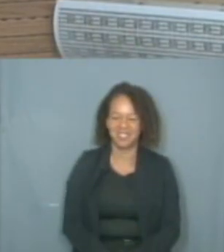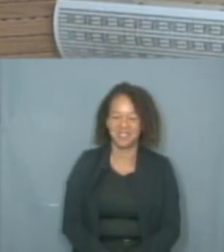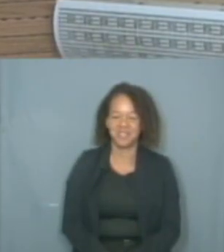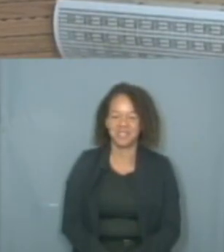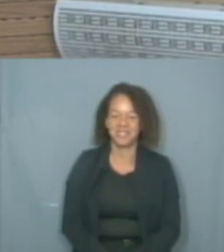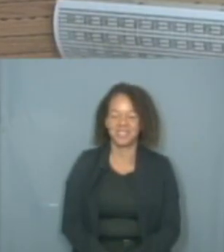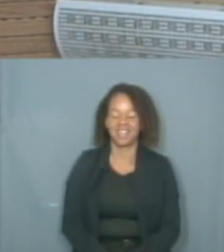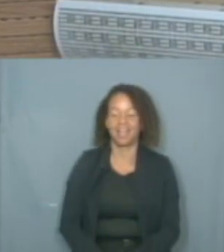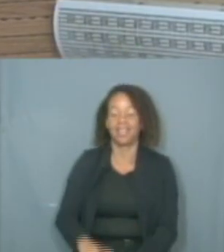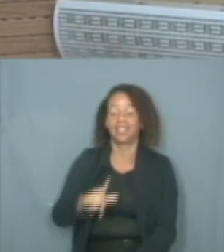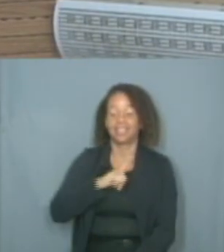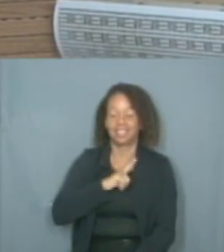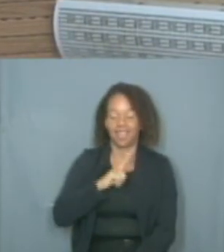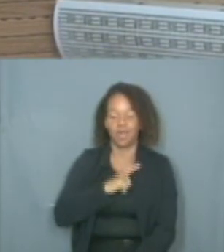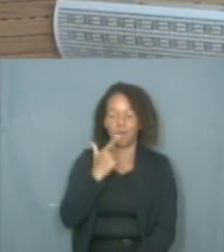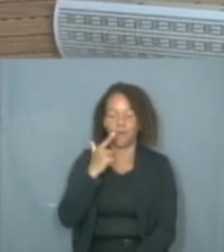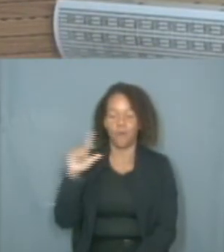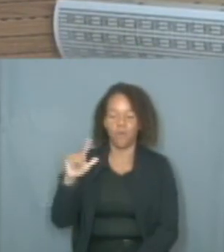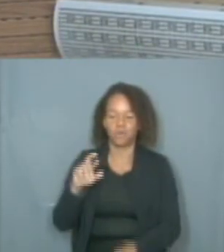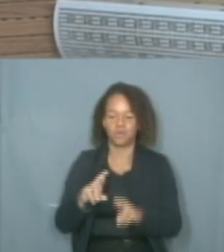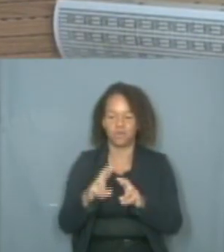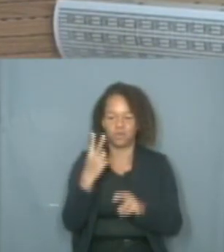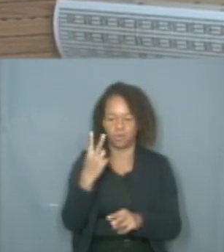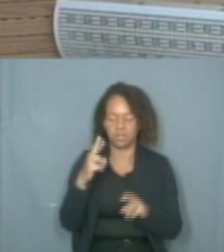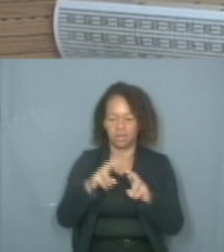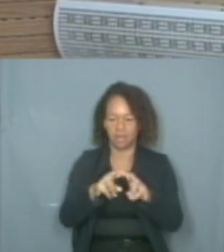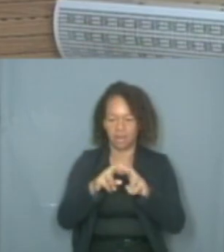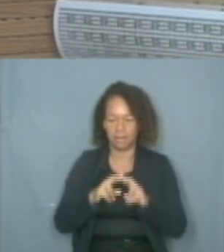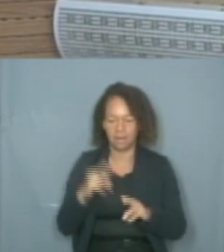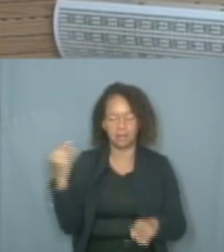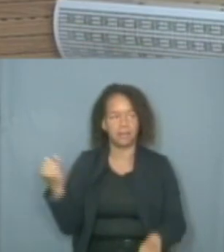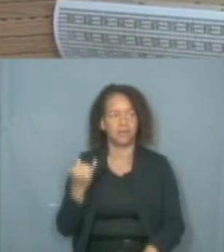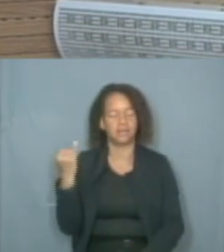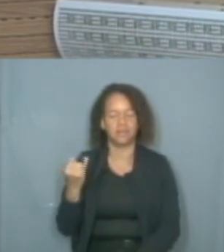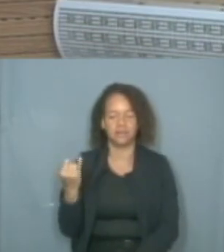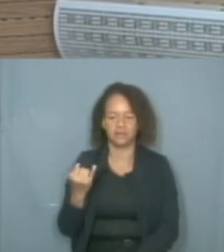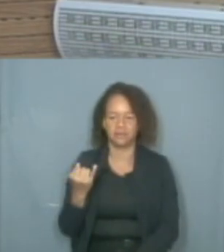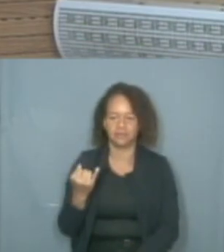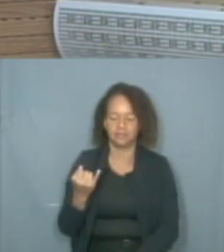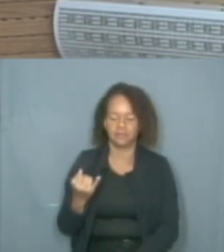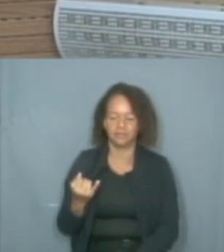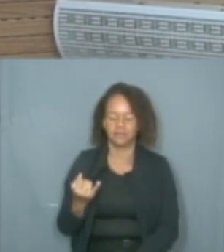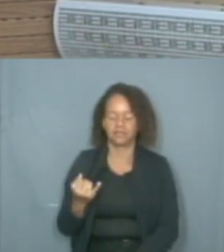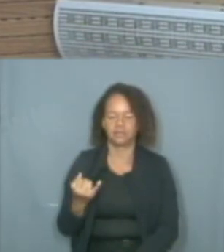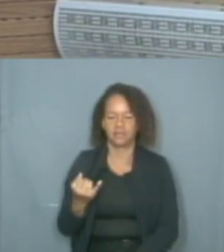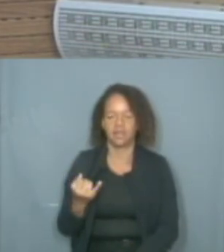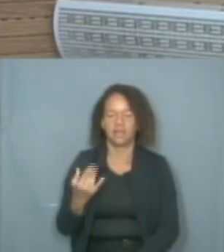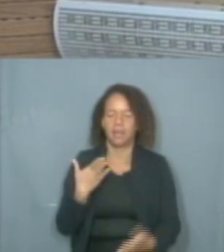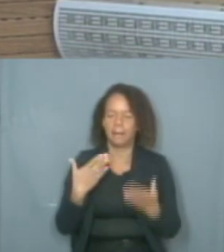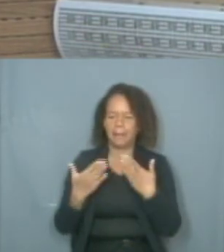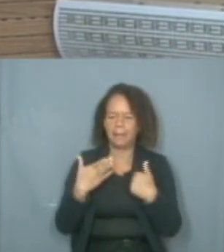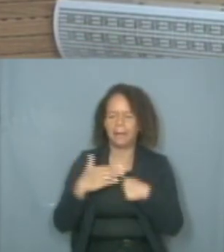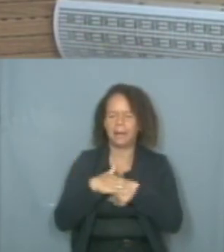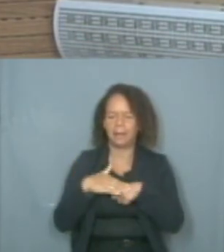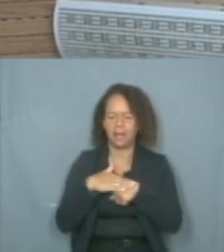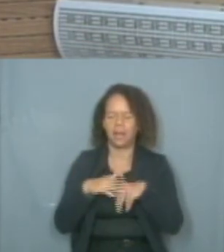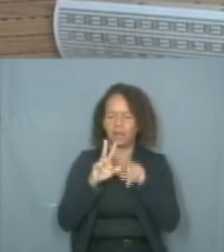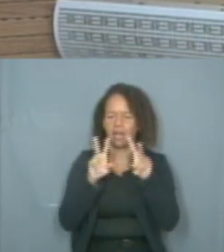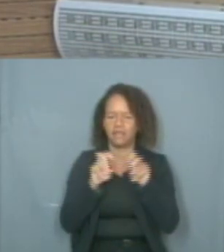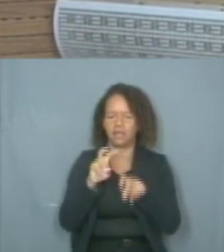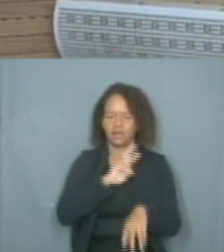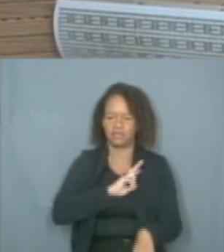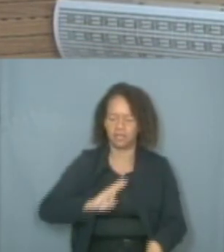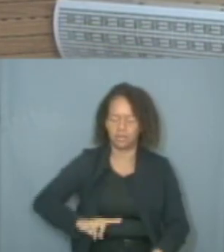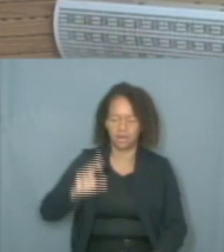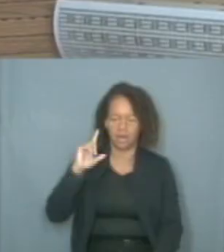eu tenho aqui outros dois requerimentos importantes que conversam, dialogam muito com a pauta da